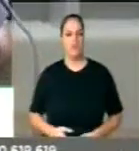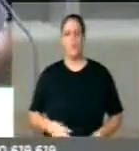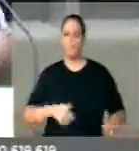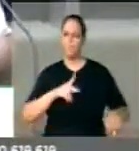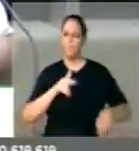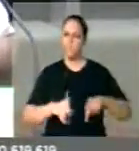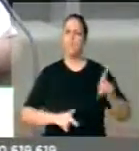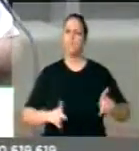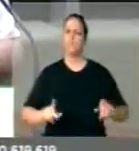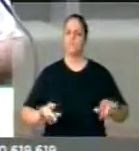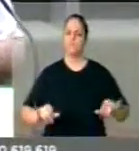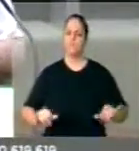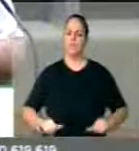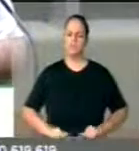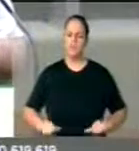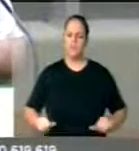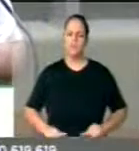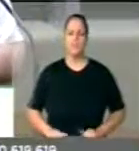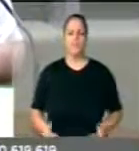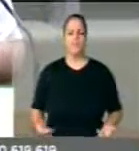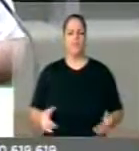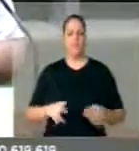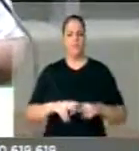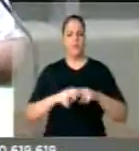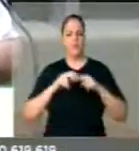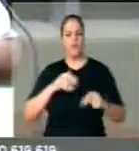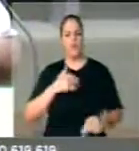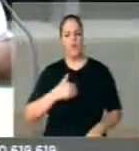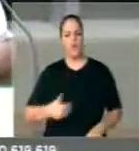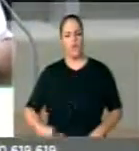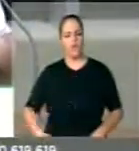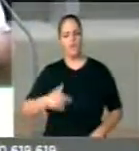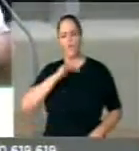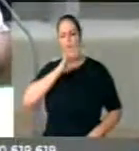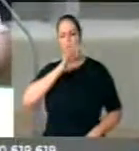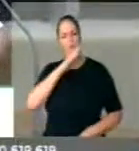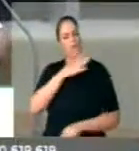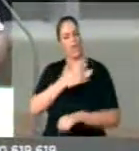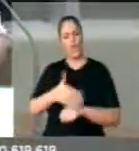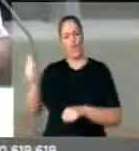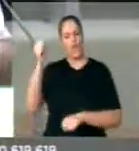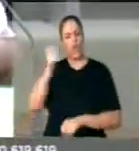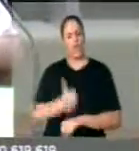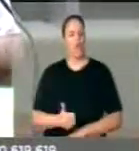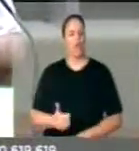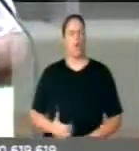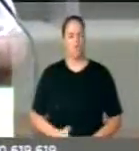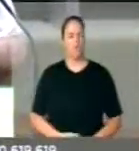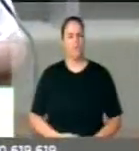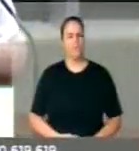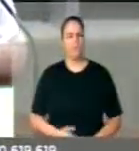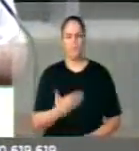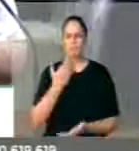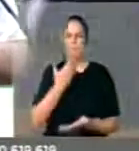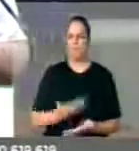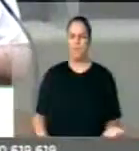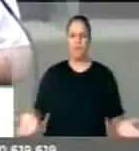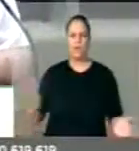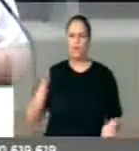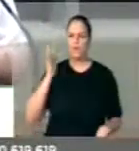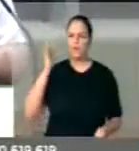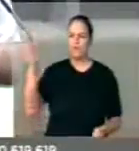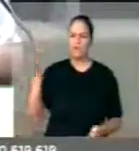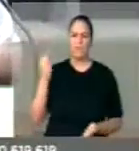sendo vítima de um governo golpista que está comprometendo, inclusive, o futuro da nação